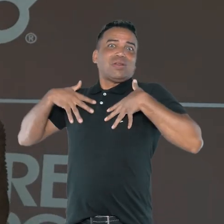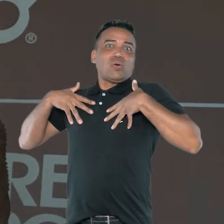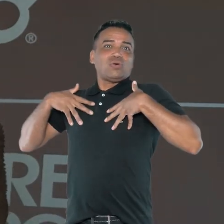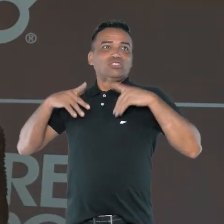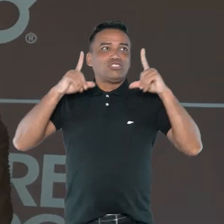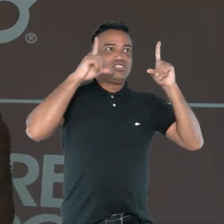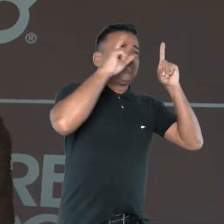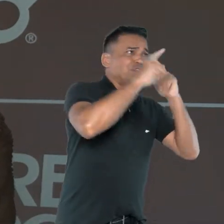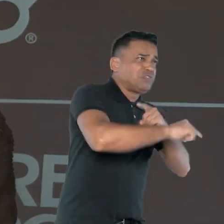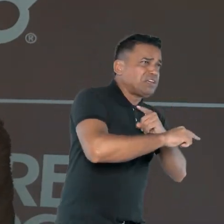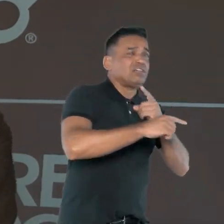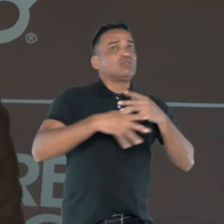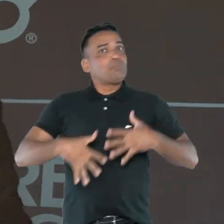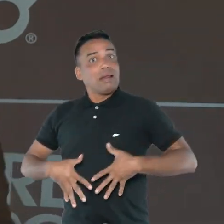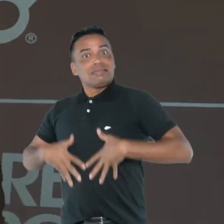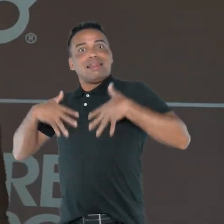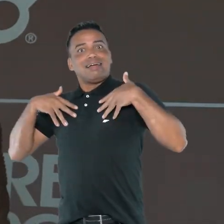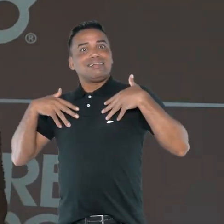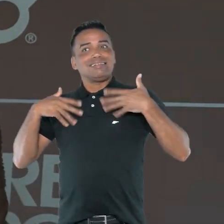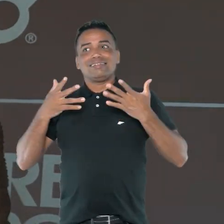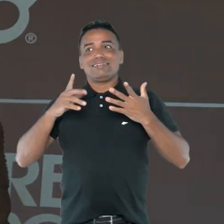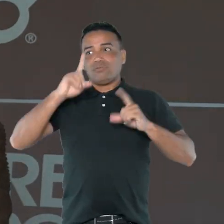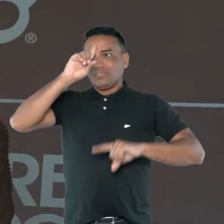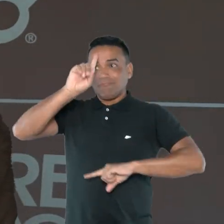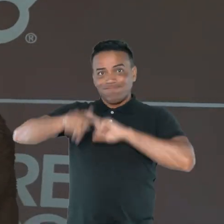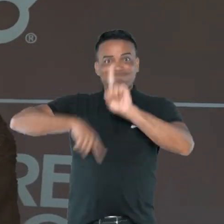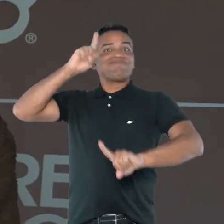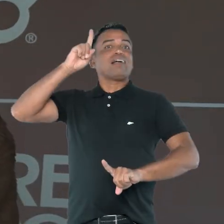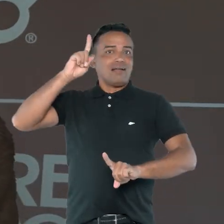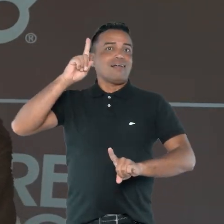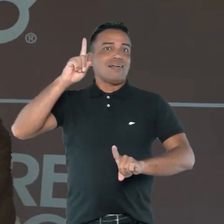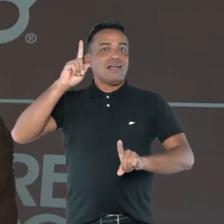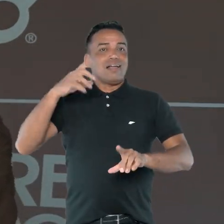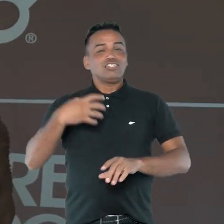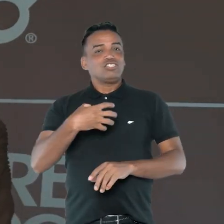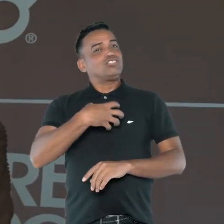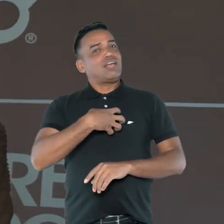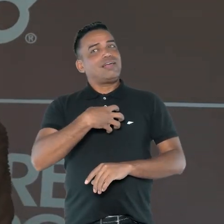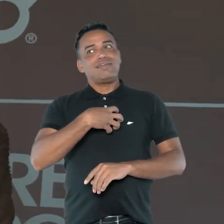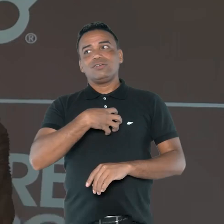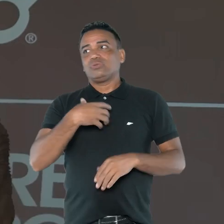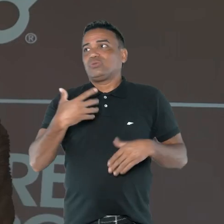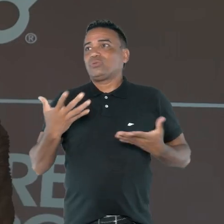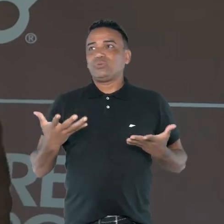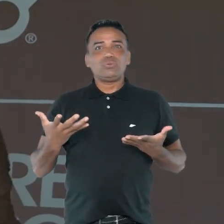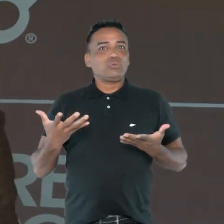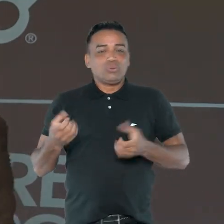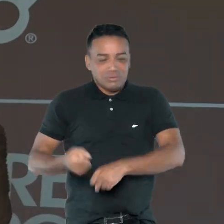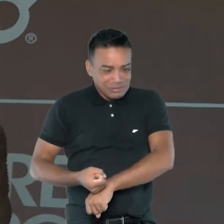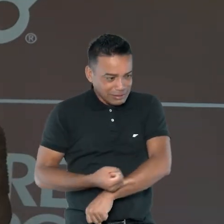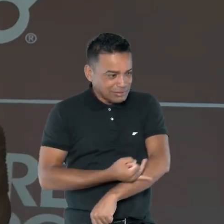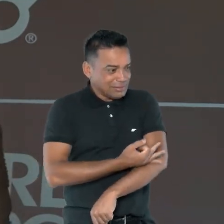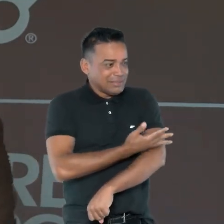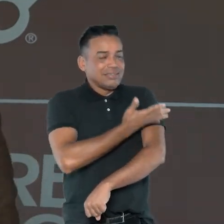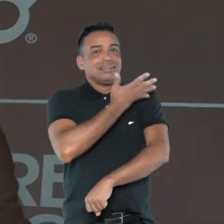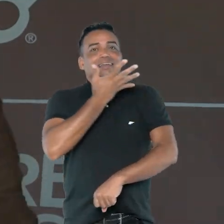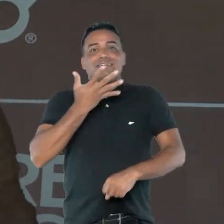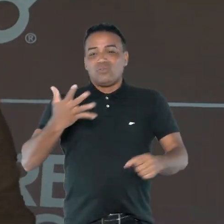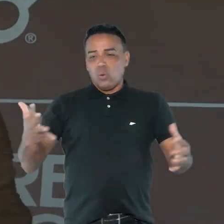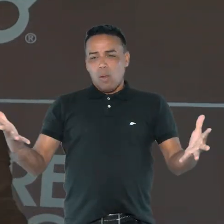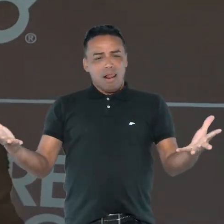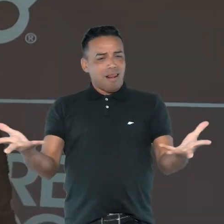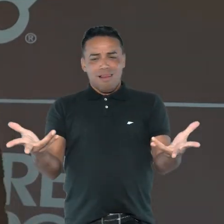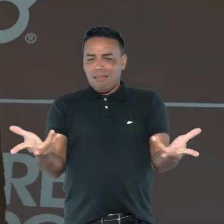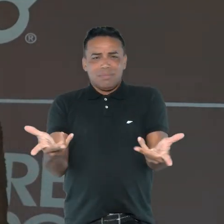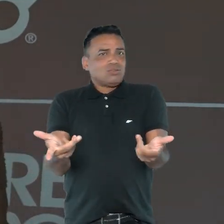também trazer, né, você ao avesso desse modo e de modo tão sensível e tão